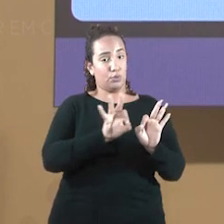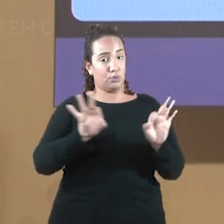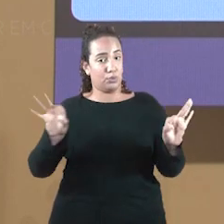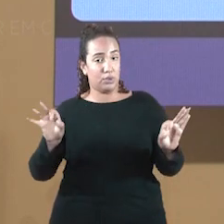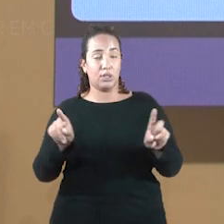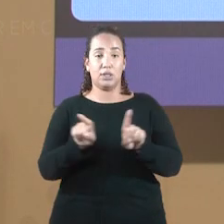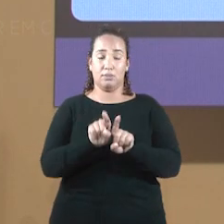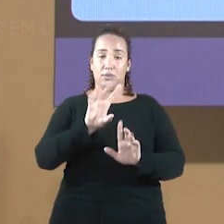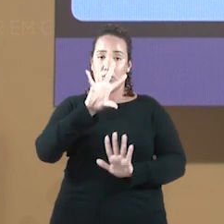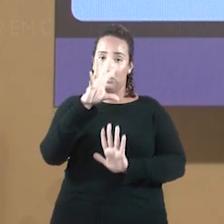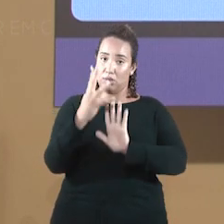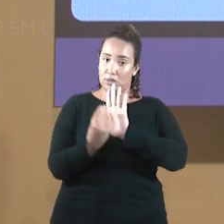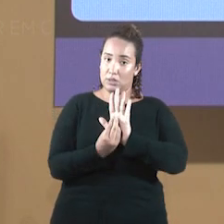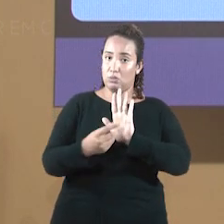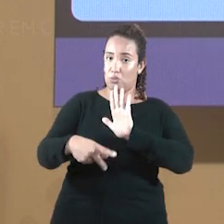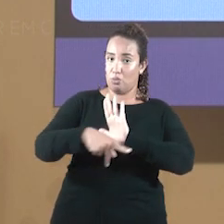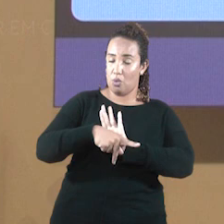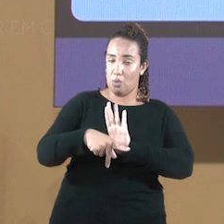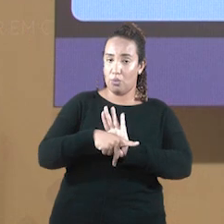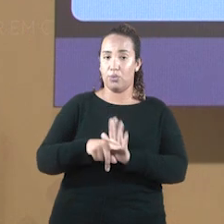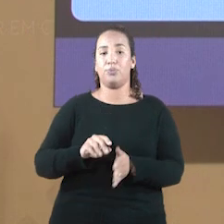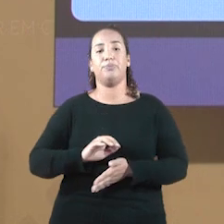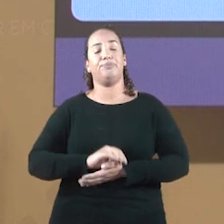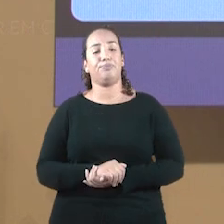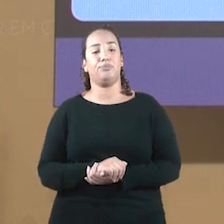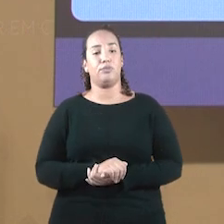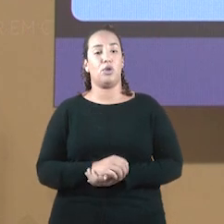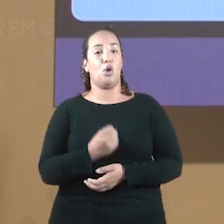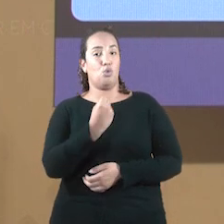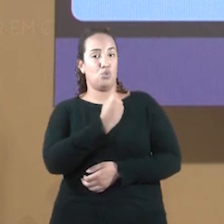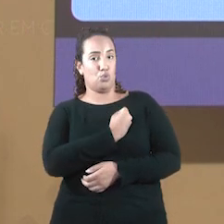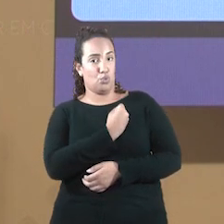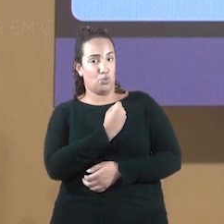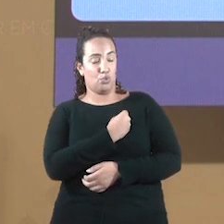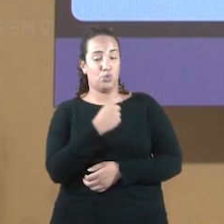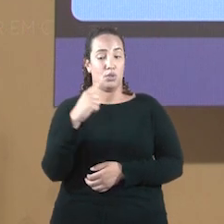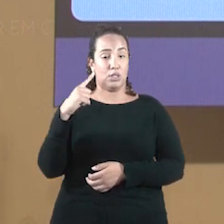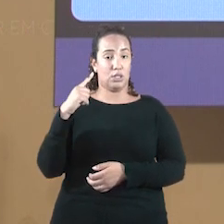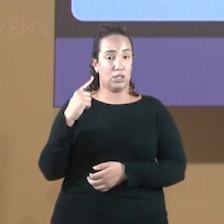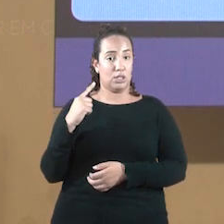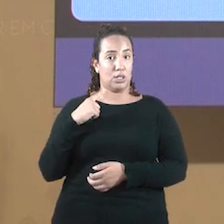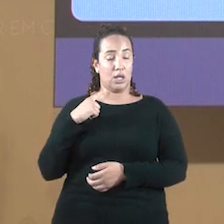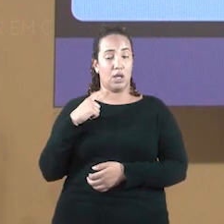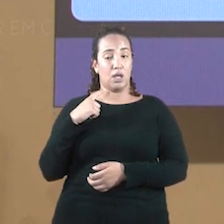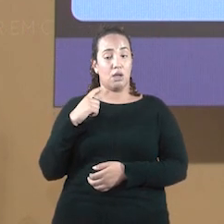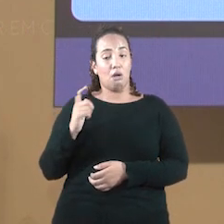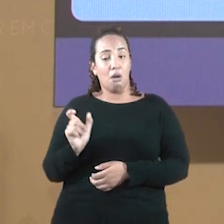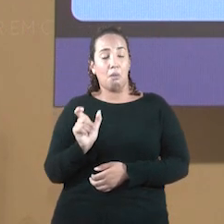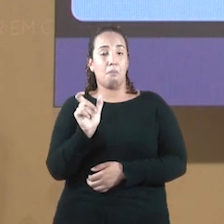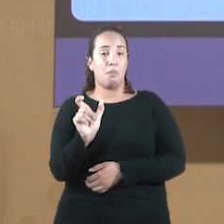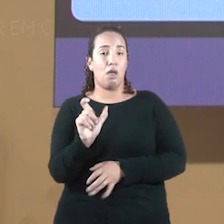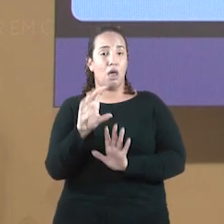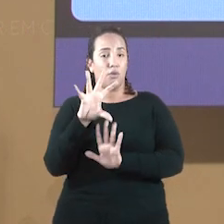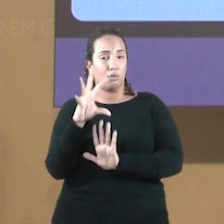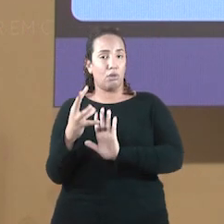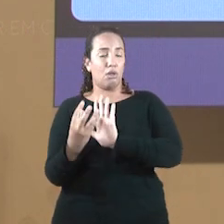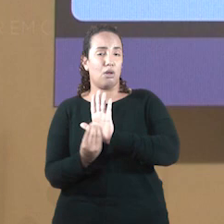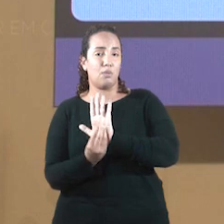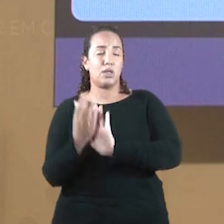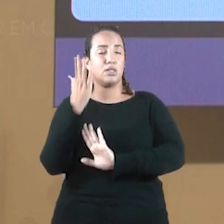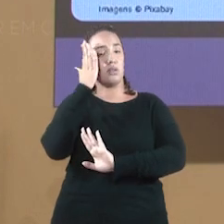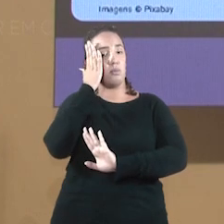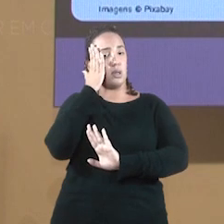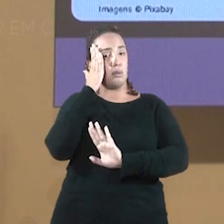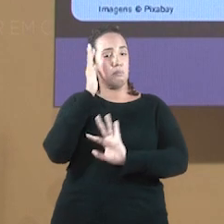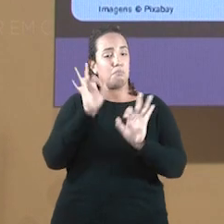uma unidade de medida, ou seja, depois do número, existe uma palavra para determinar o que estamos